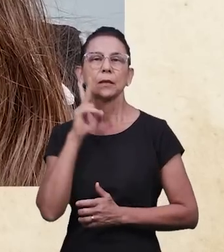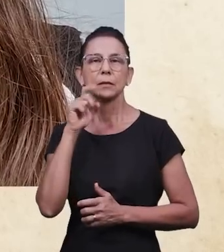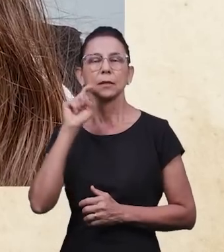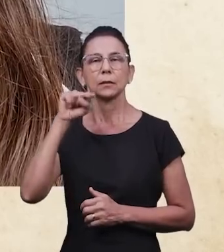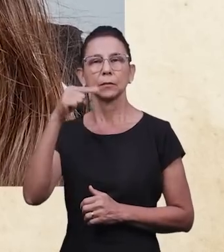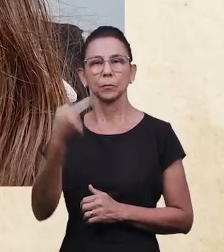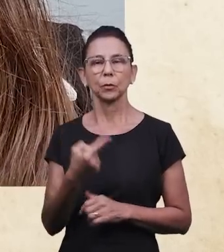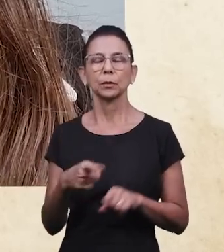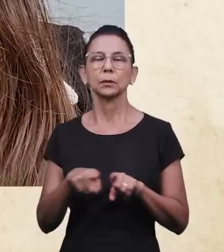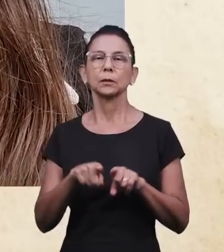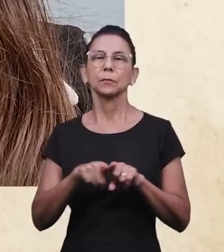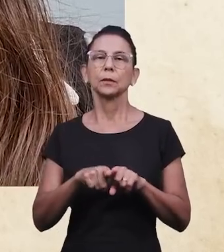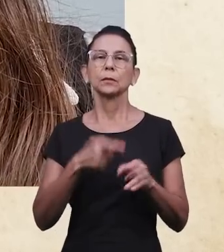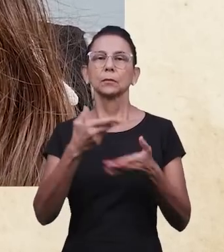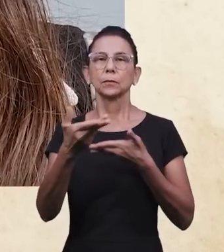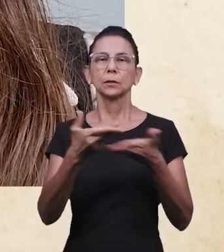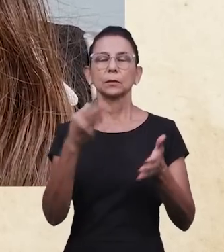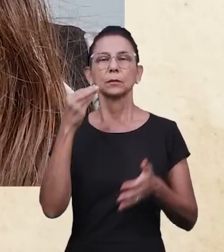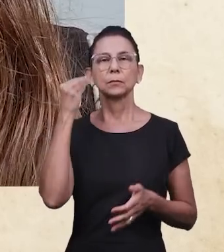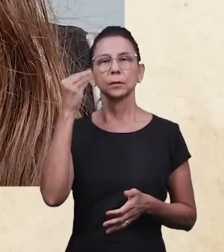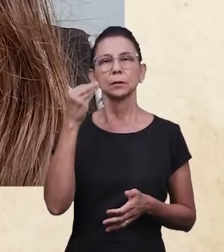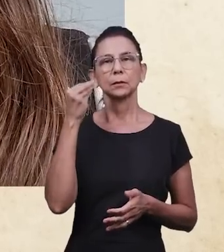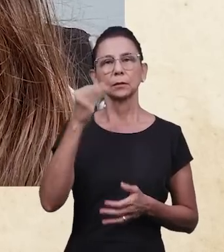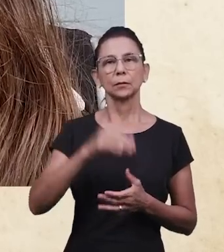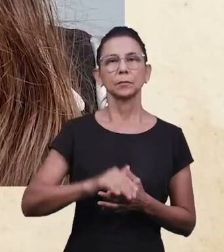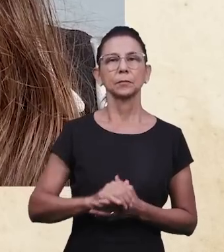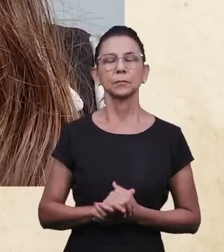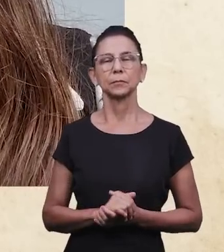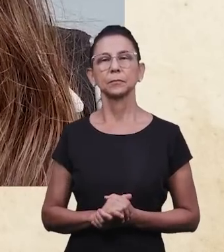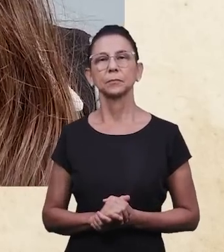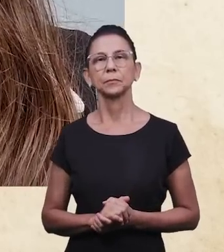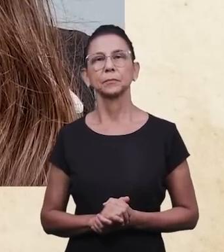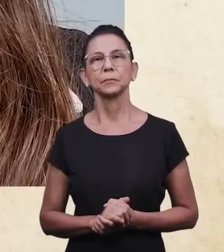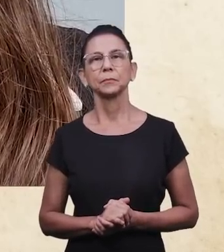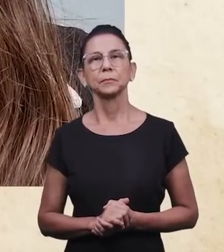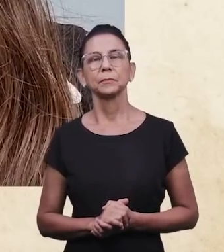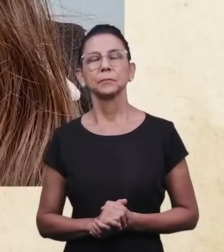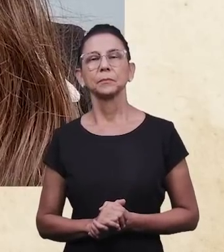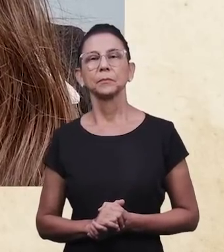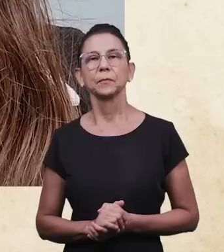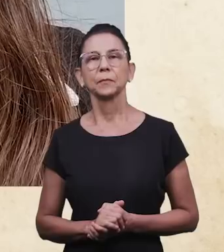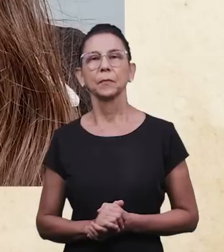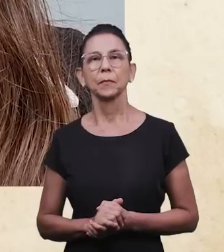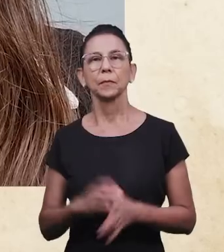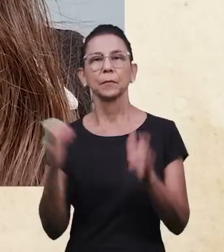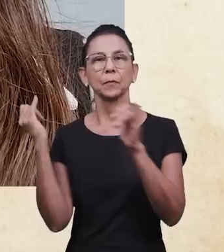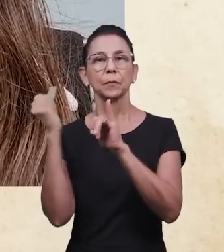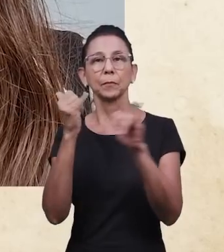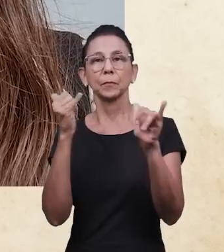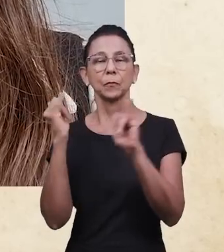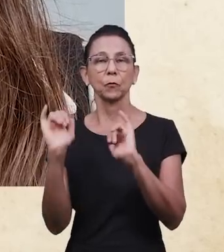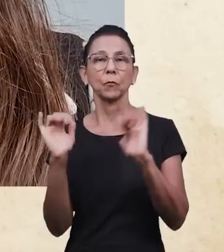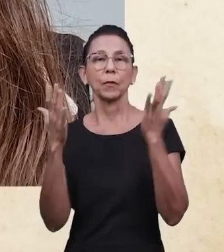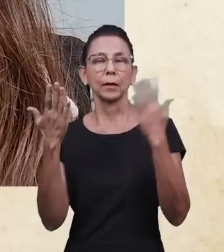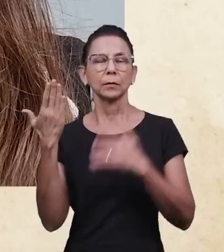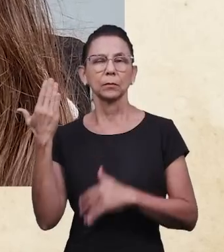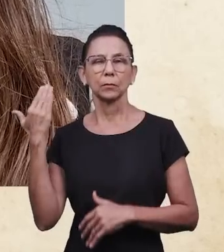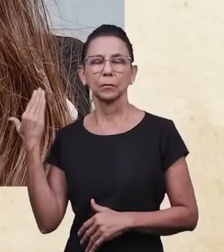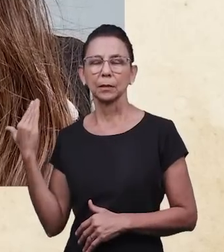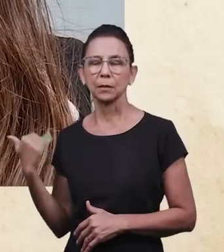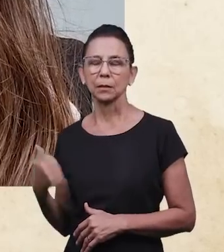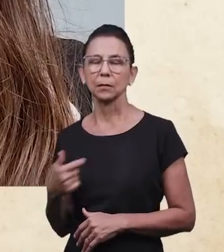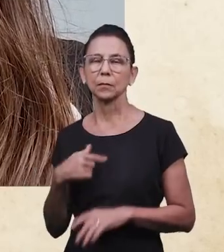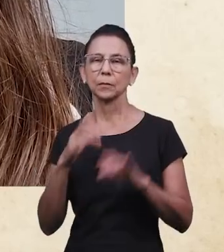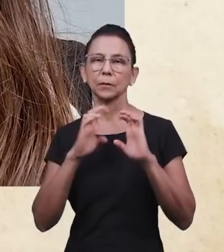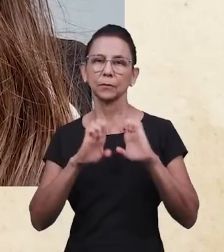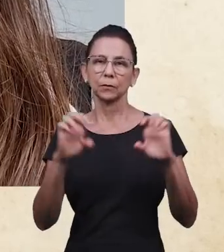igreja, e isso foi nos proporcionado pelo Espírito Santo através das redes sociais. Também no último Trombetas e Festas eu pude falar